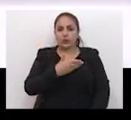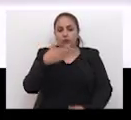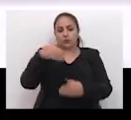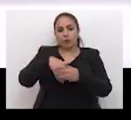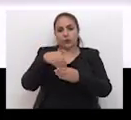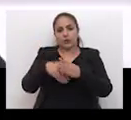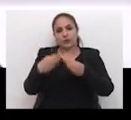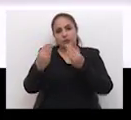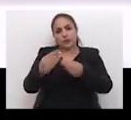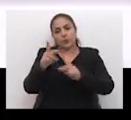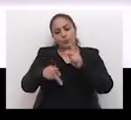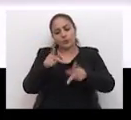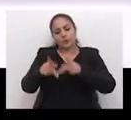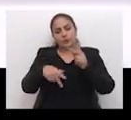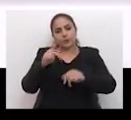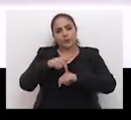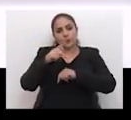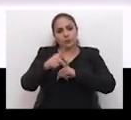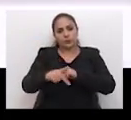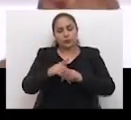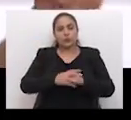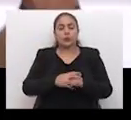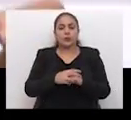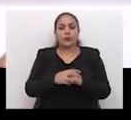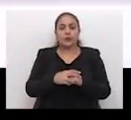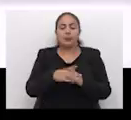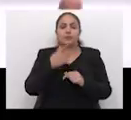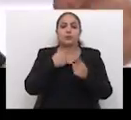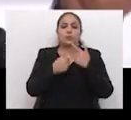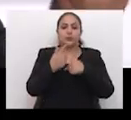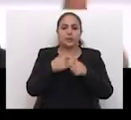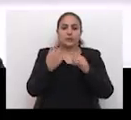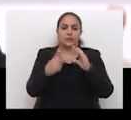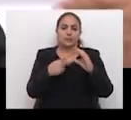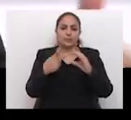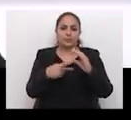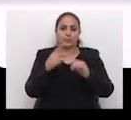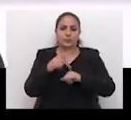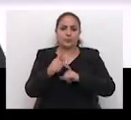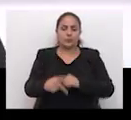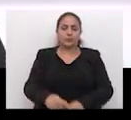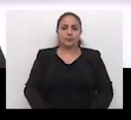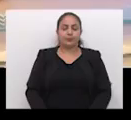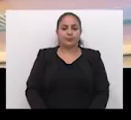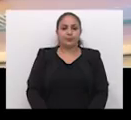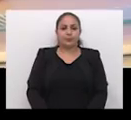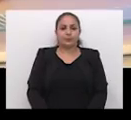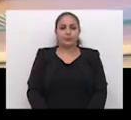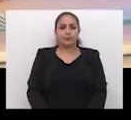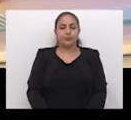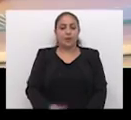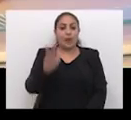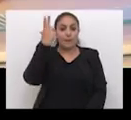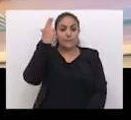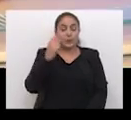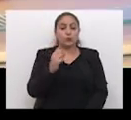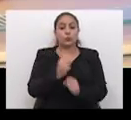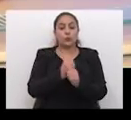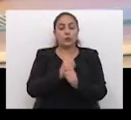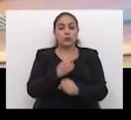que iremos votar e entregar à população de Passo Fundo o anseio e a vontade do Legislativo de Passo Fundo. Em abril